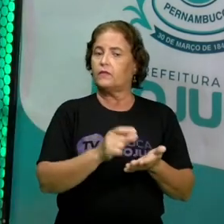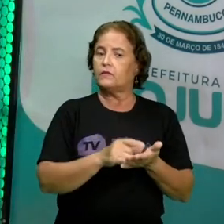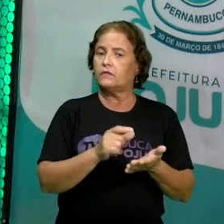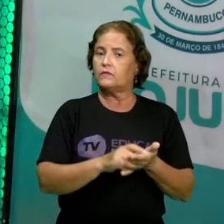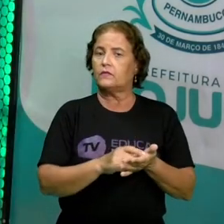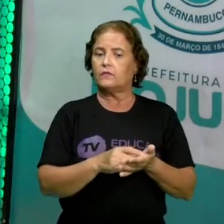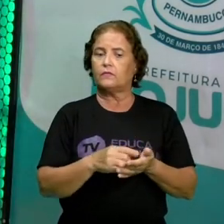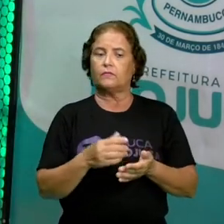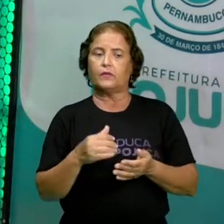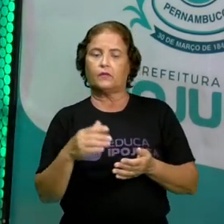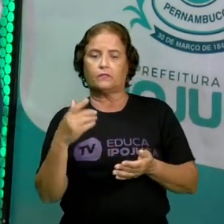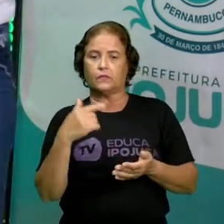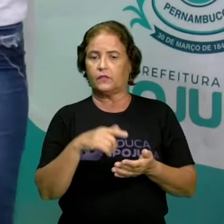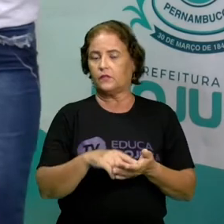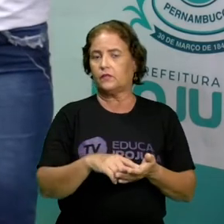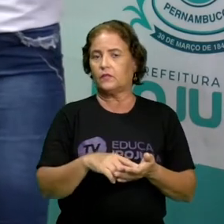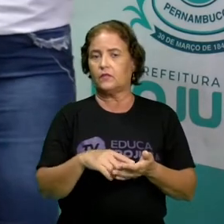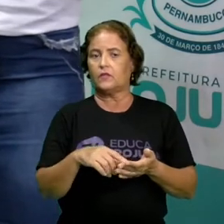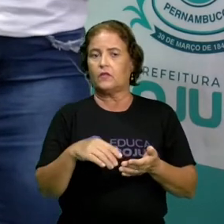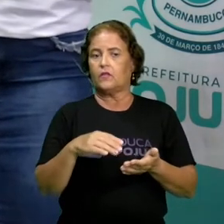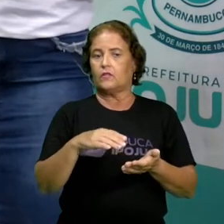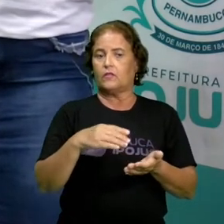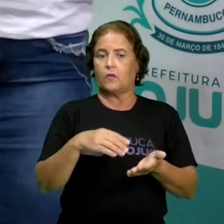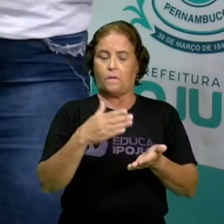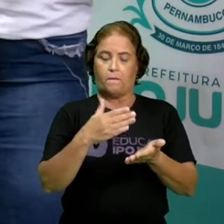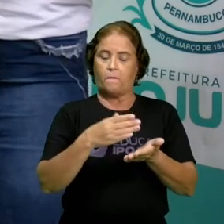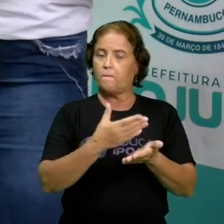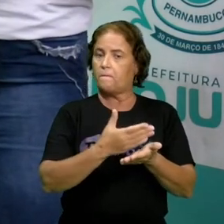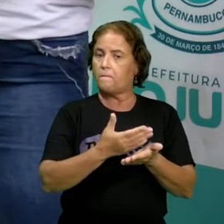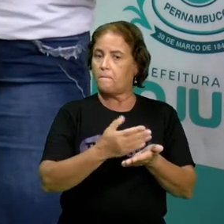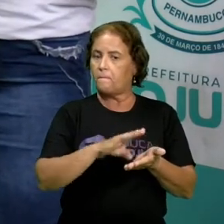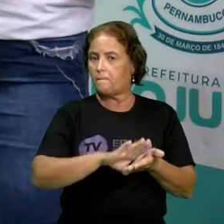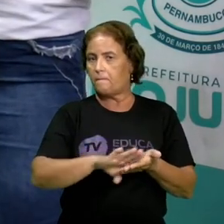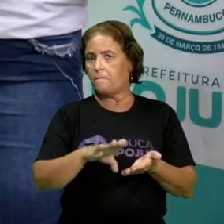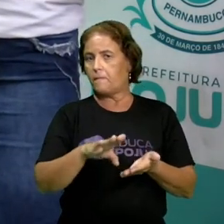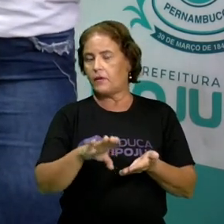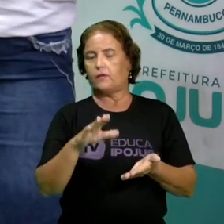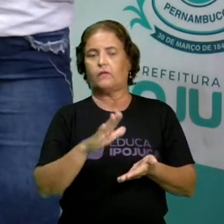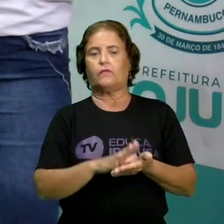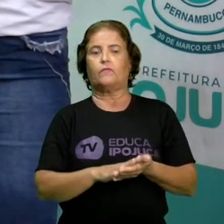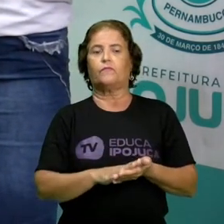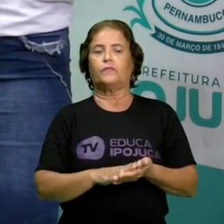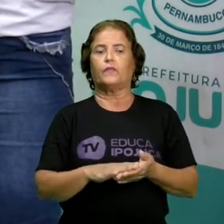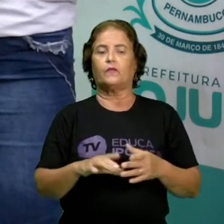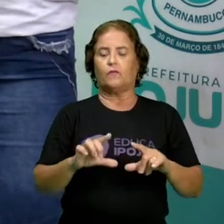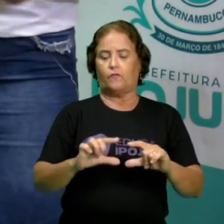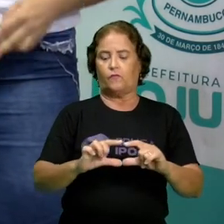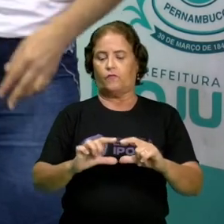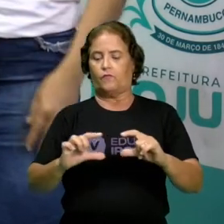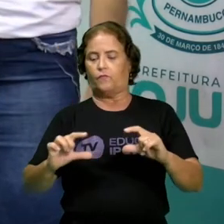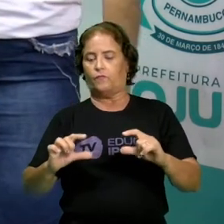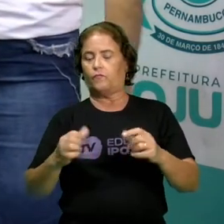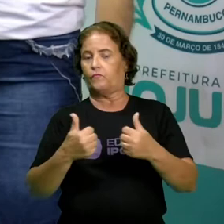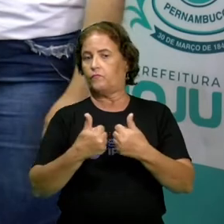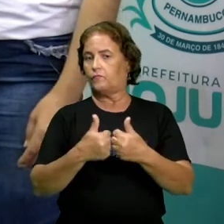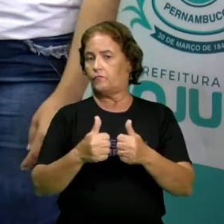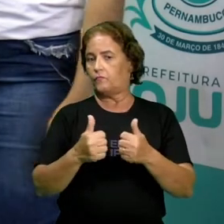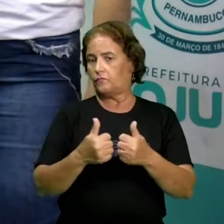bancárias, senhas de e-mails, placas de veículos, códigos de barras de